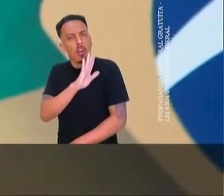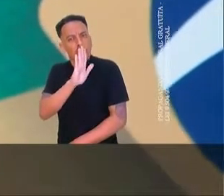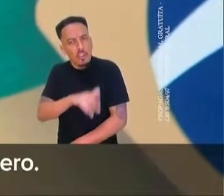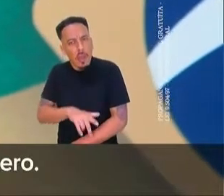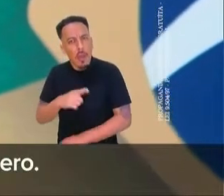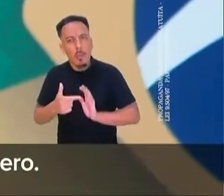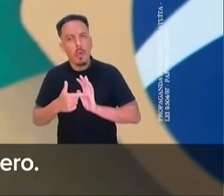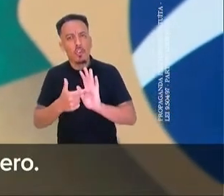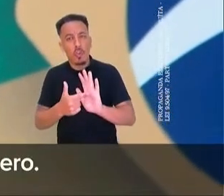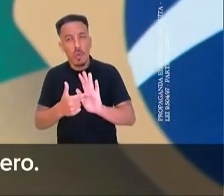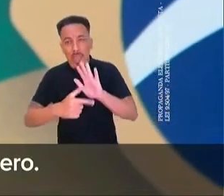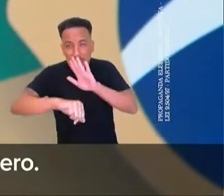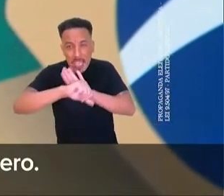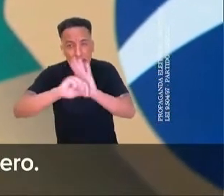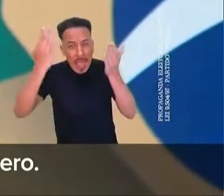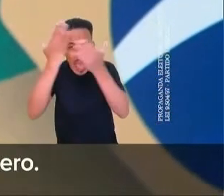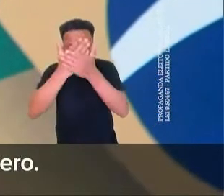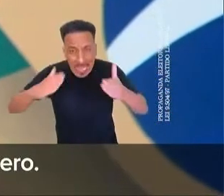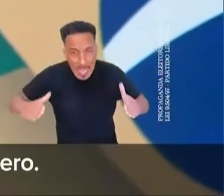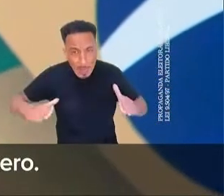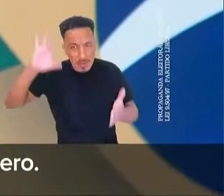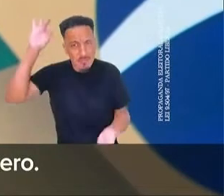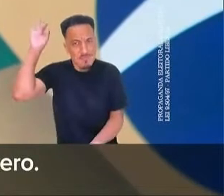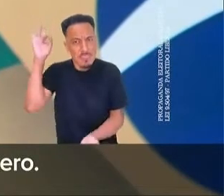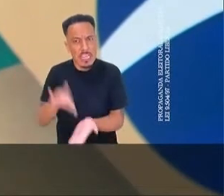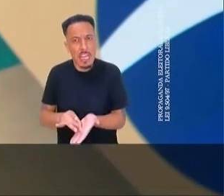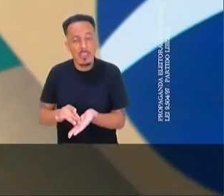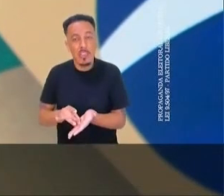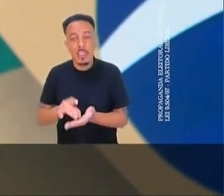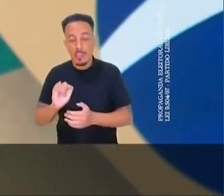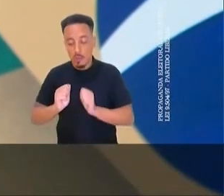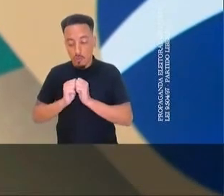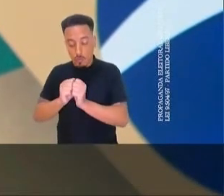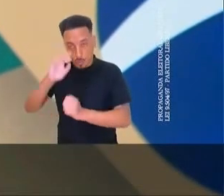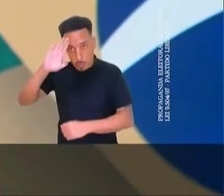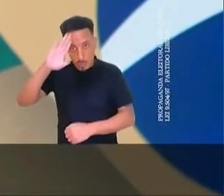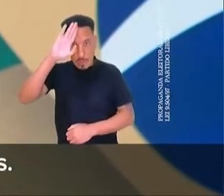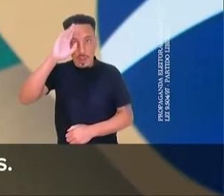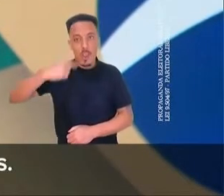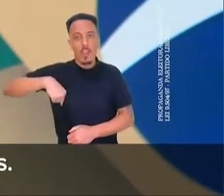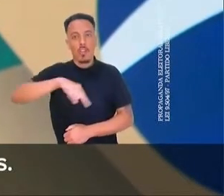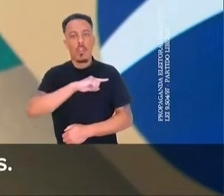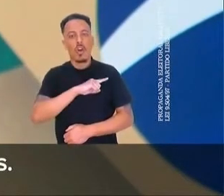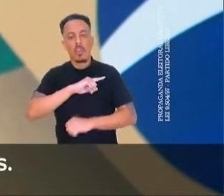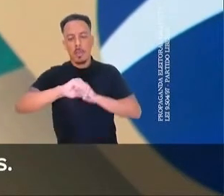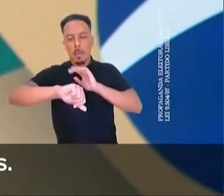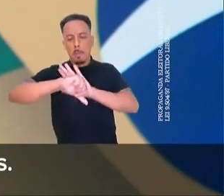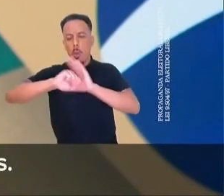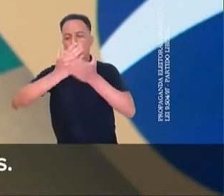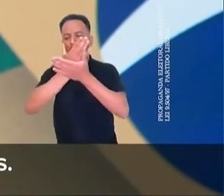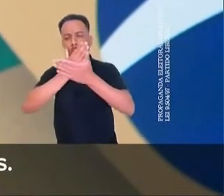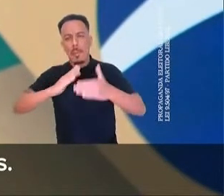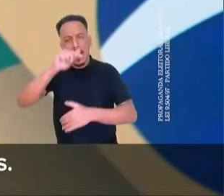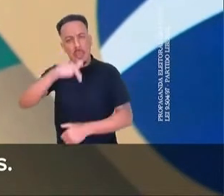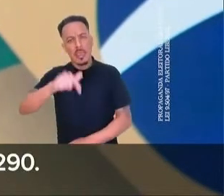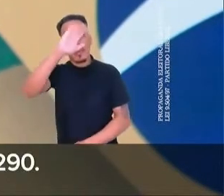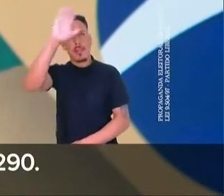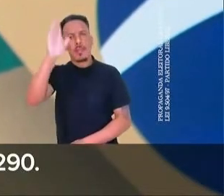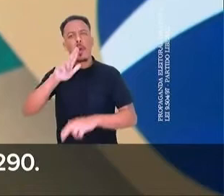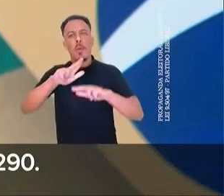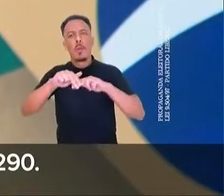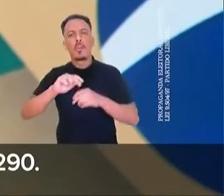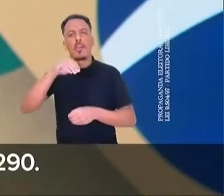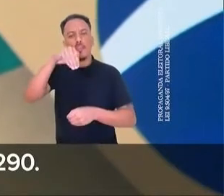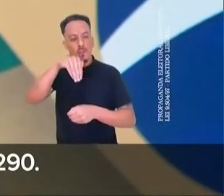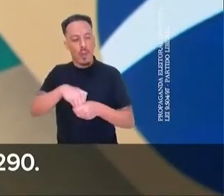rota mostrou que o crime se combate com tolerância zero. Ao lado do governo Bolsonaro, vamos acabar com a impunidade em nosso país.